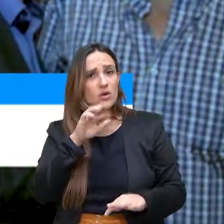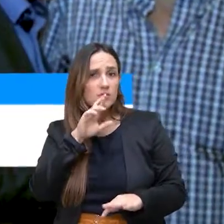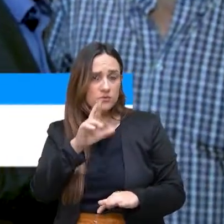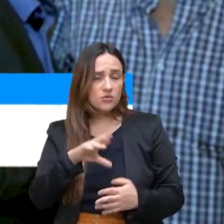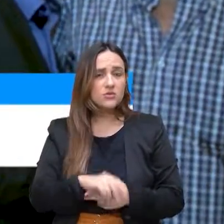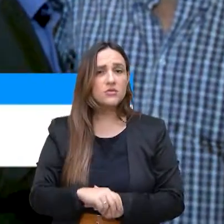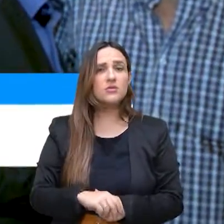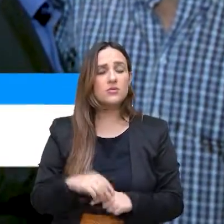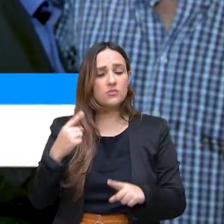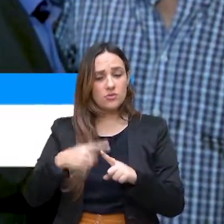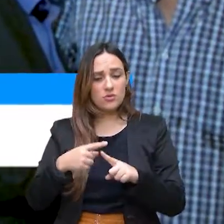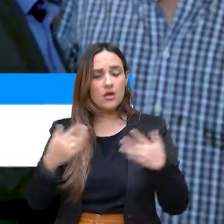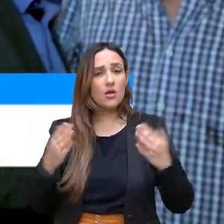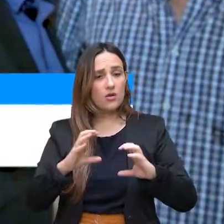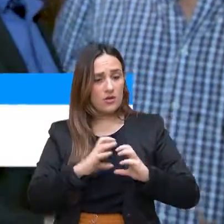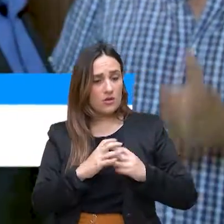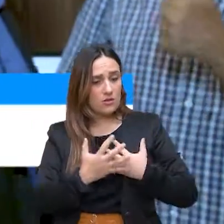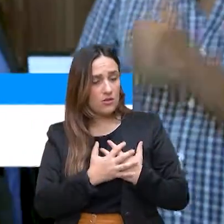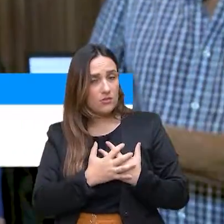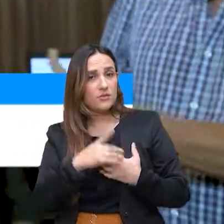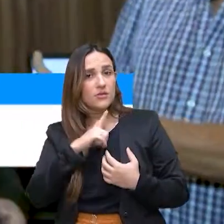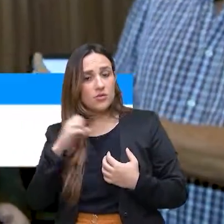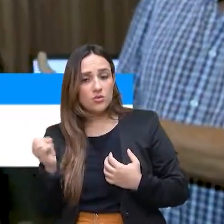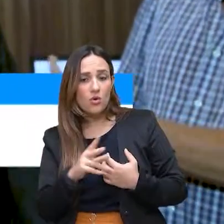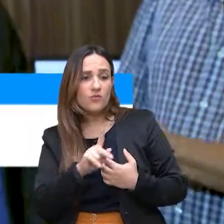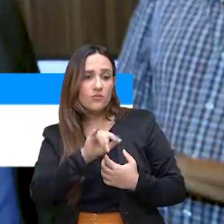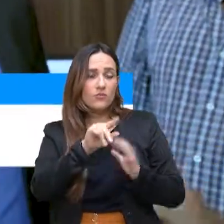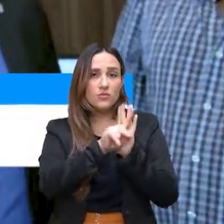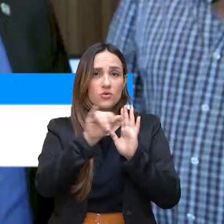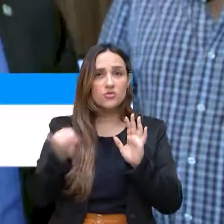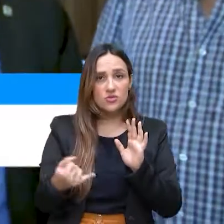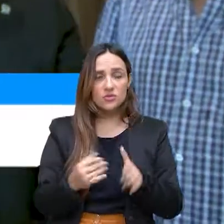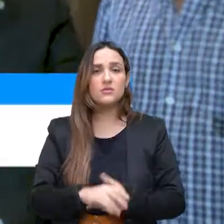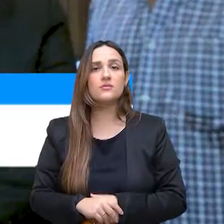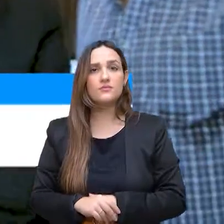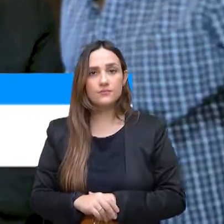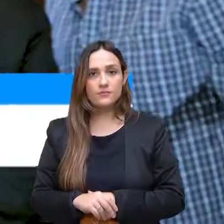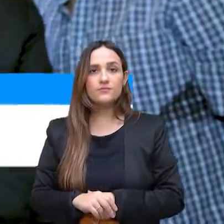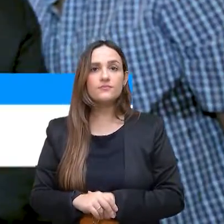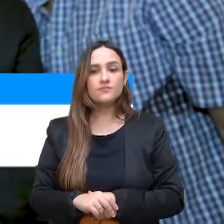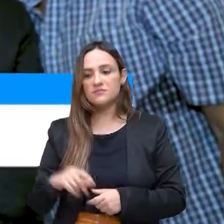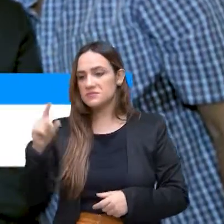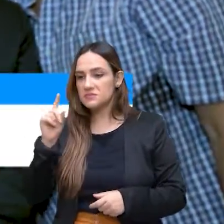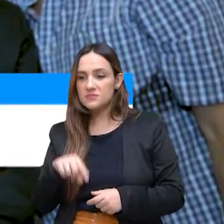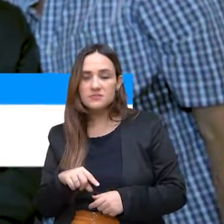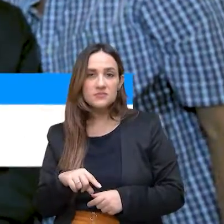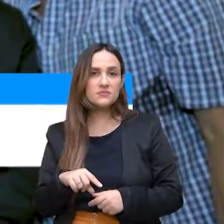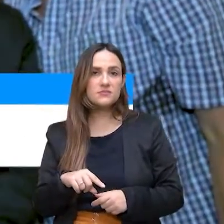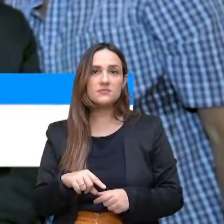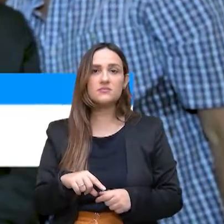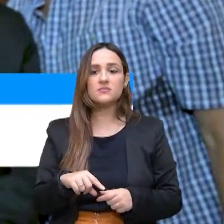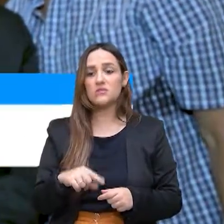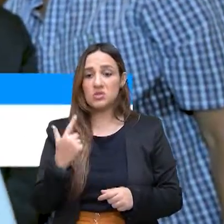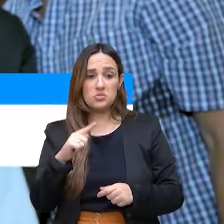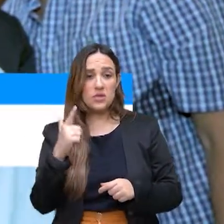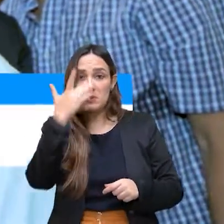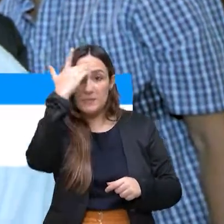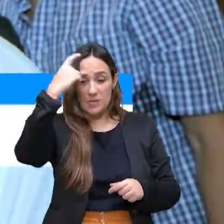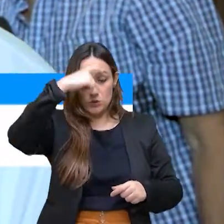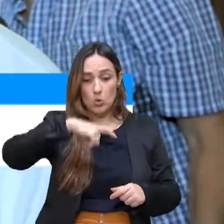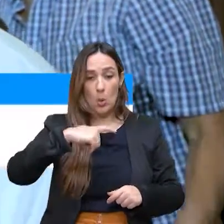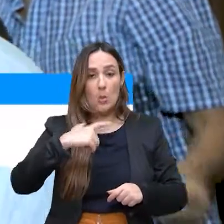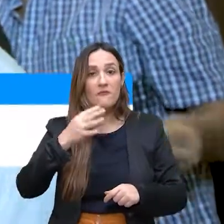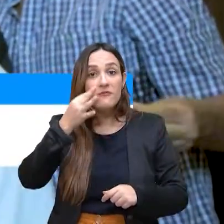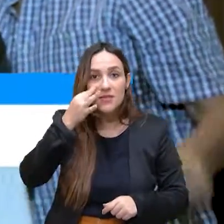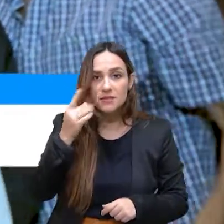uma consequência importante, porque nós estamos hoje, através do Detran MS, lançando um projeto conceito, né? Uma agência totalmente digital, em que nós não